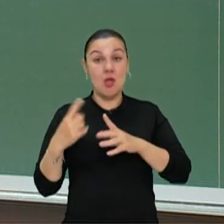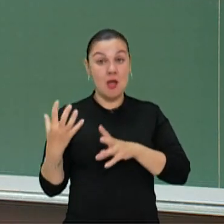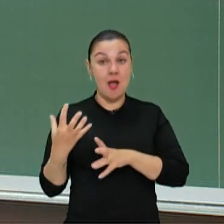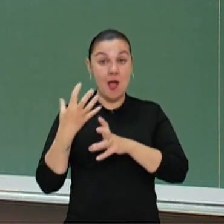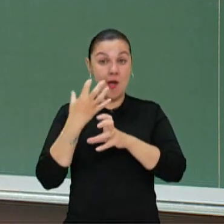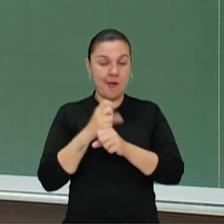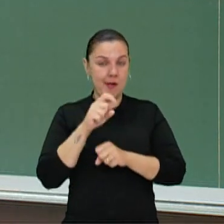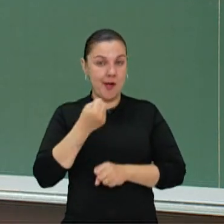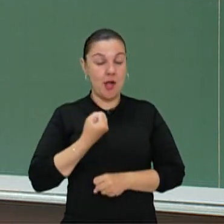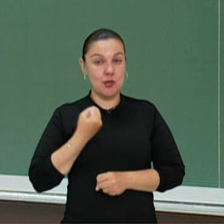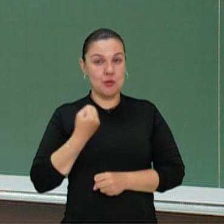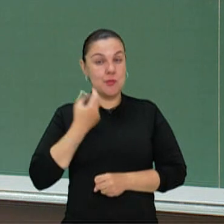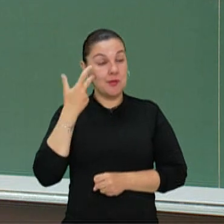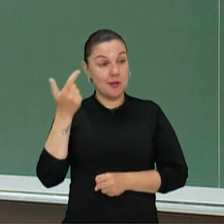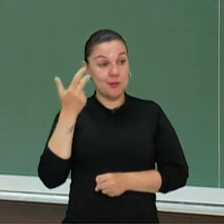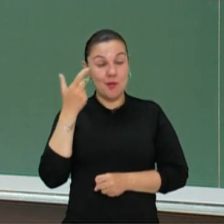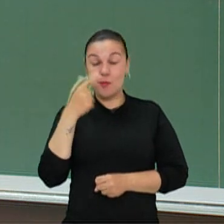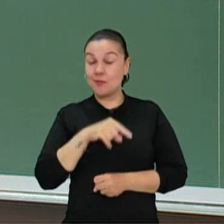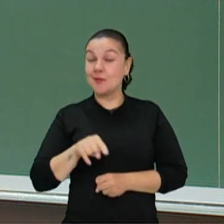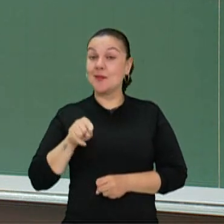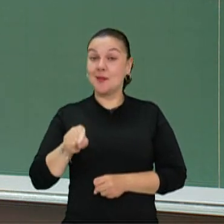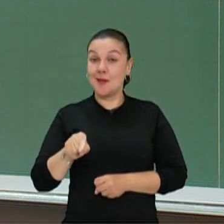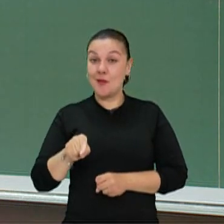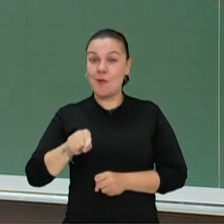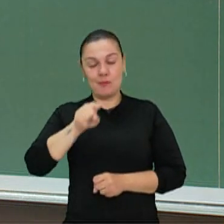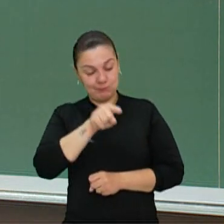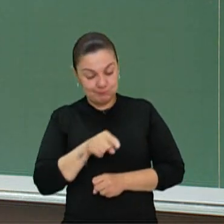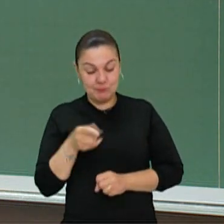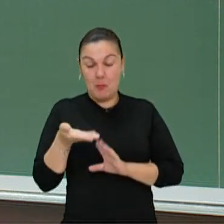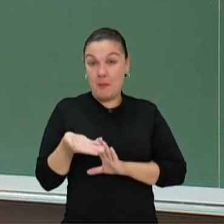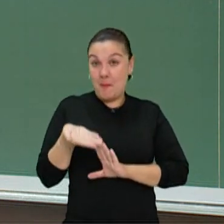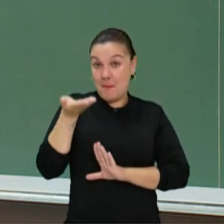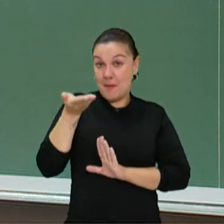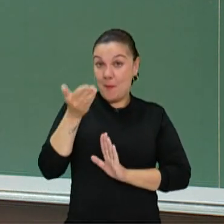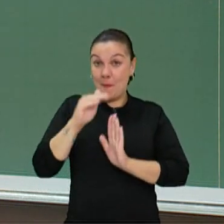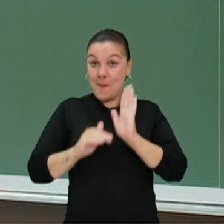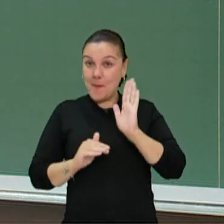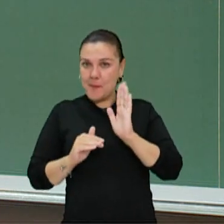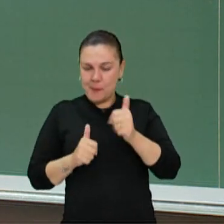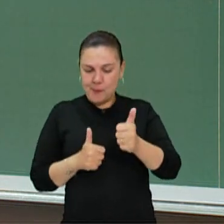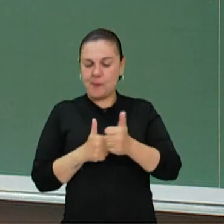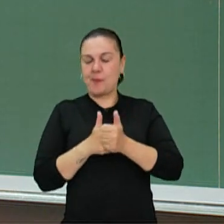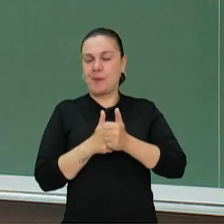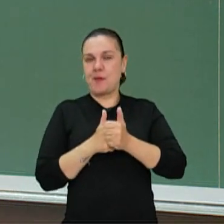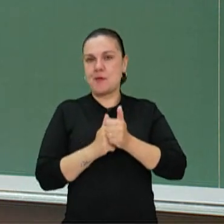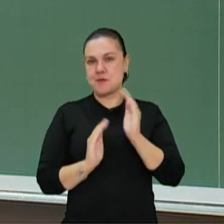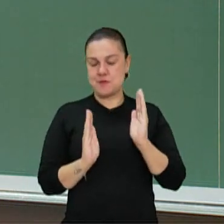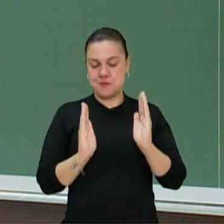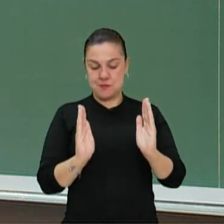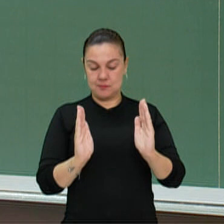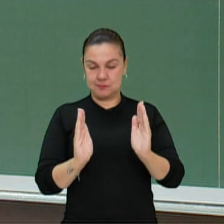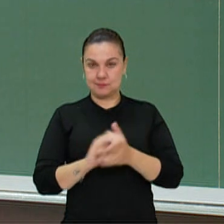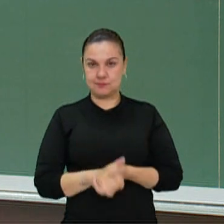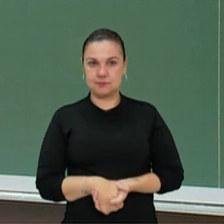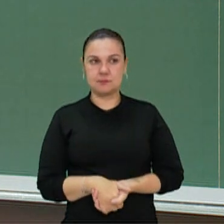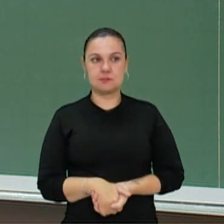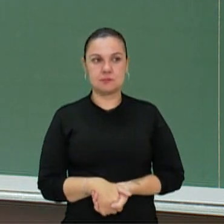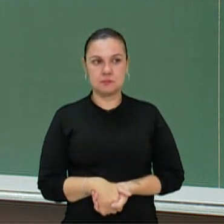são números naturais. Então, eu tenho que arredondar isso aqui, aproximar para o próximo número